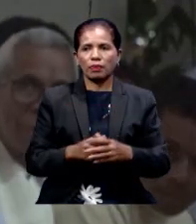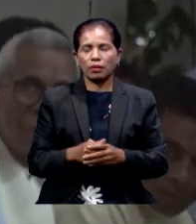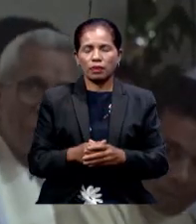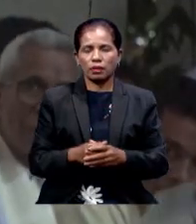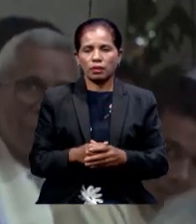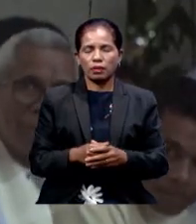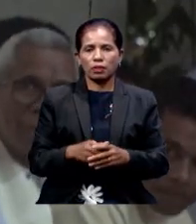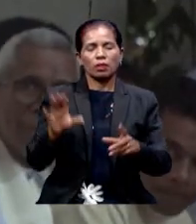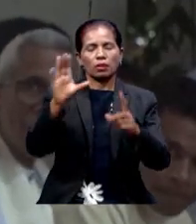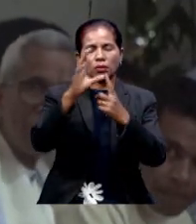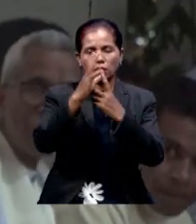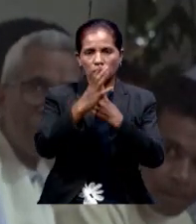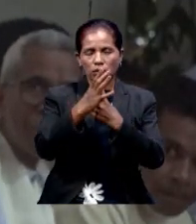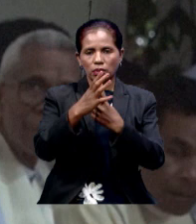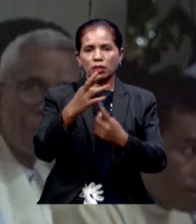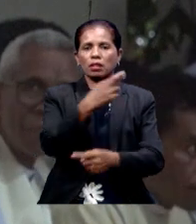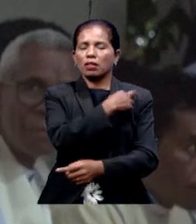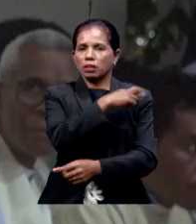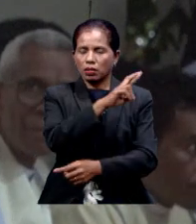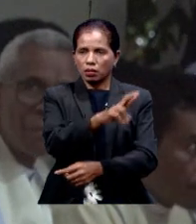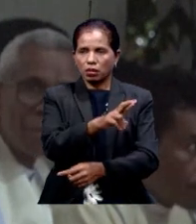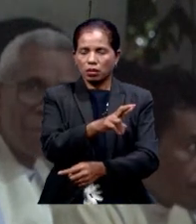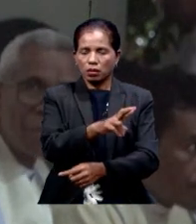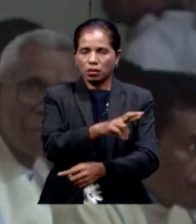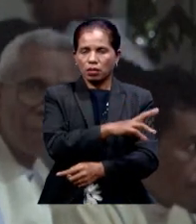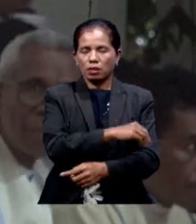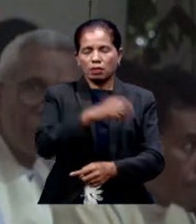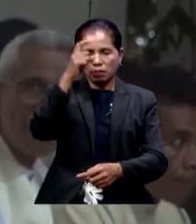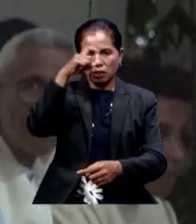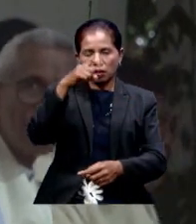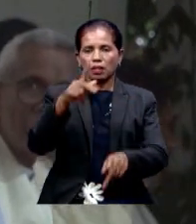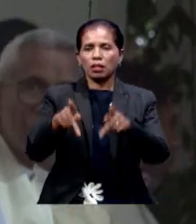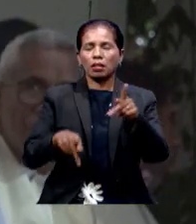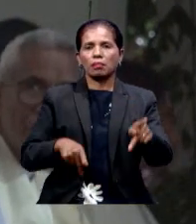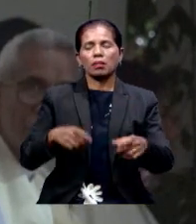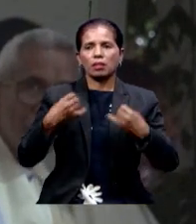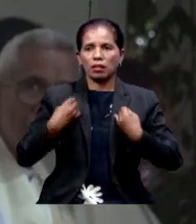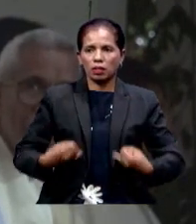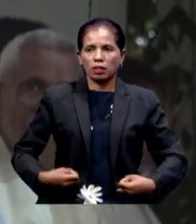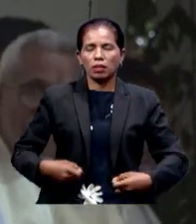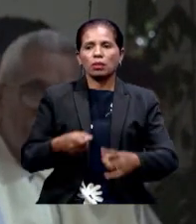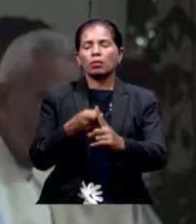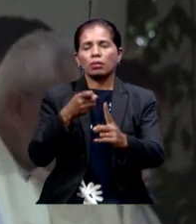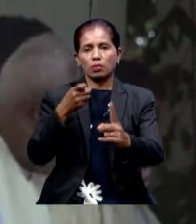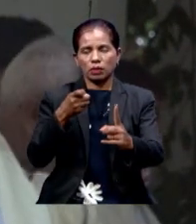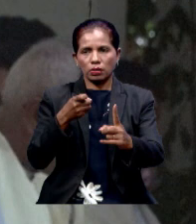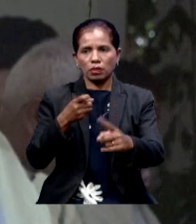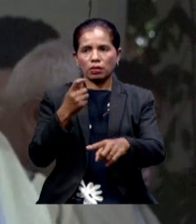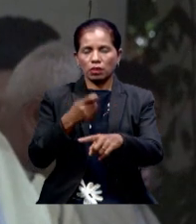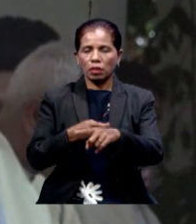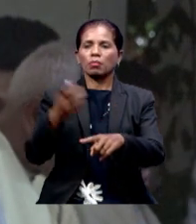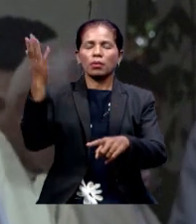cultura, religião, moral, cidadania, russi, tempo